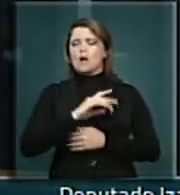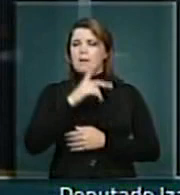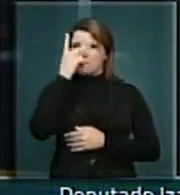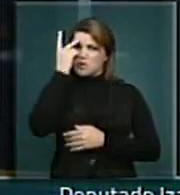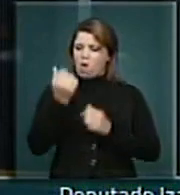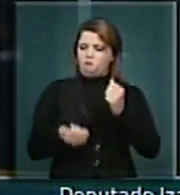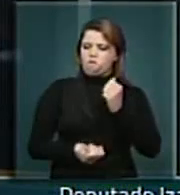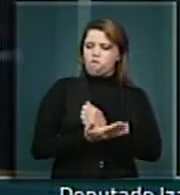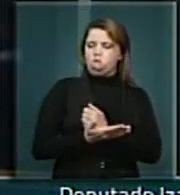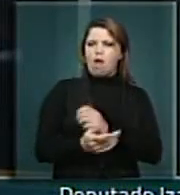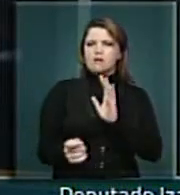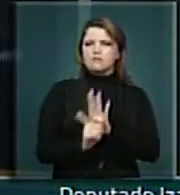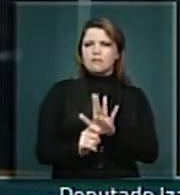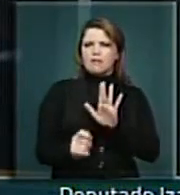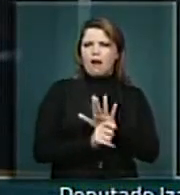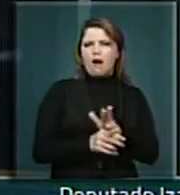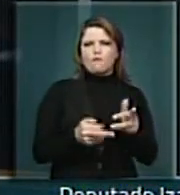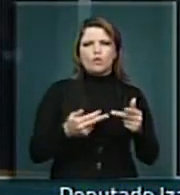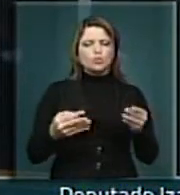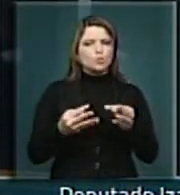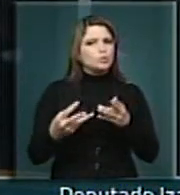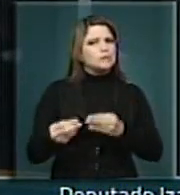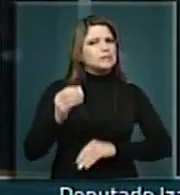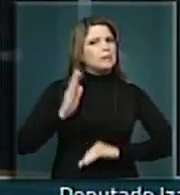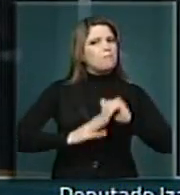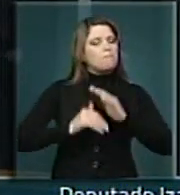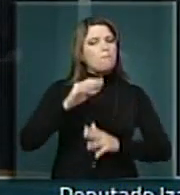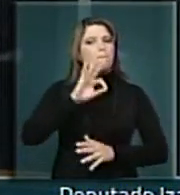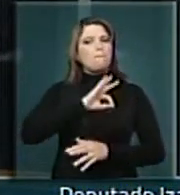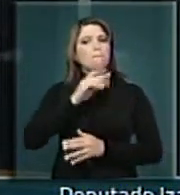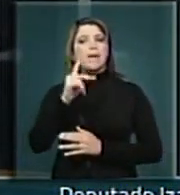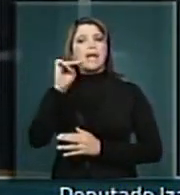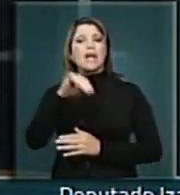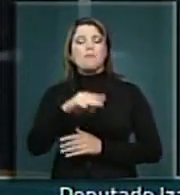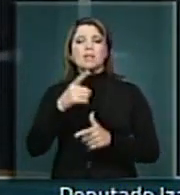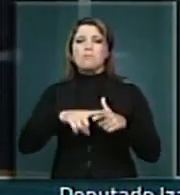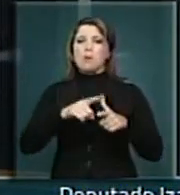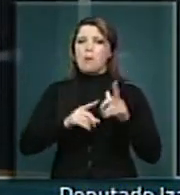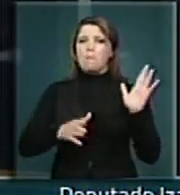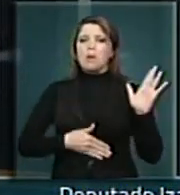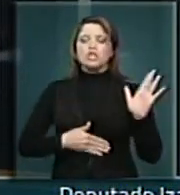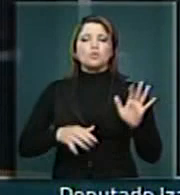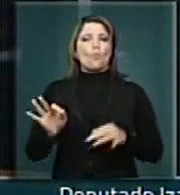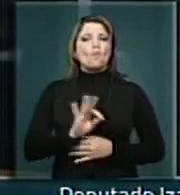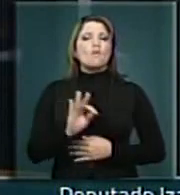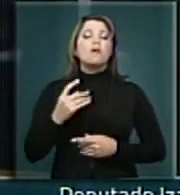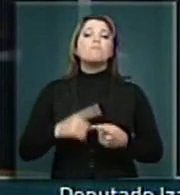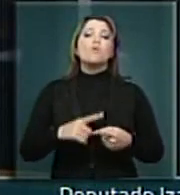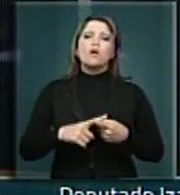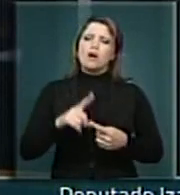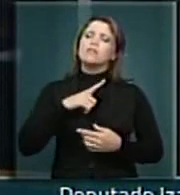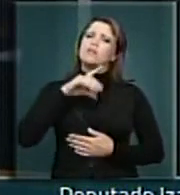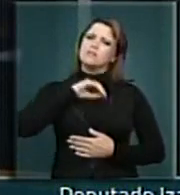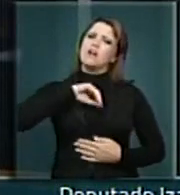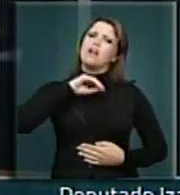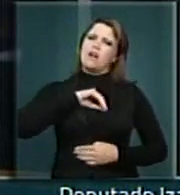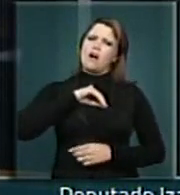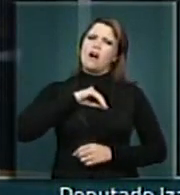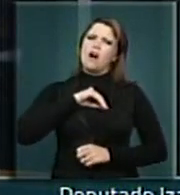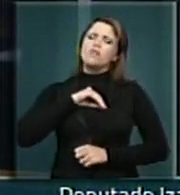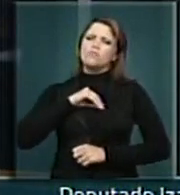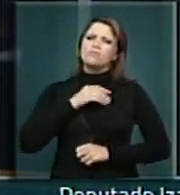recebe dinheiro do tráfico, nenhum profissional da PM aqui está envolvido com bandidos. Por quê? Porque tem uma